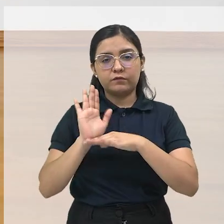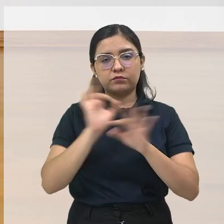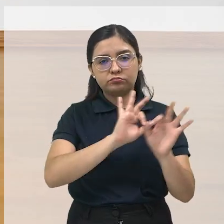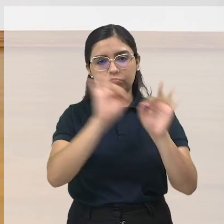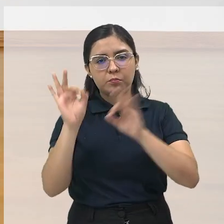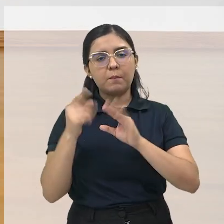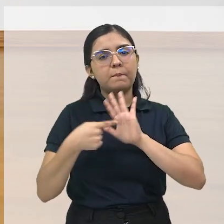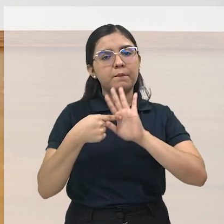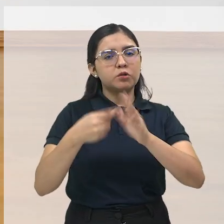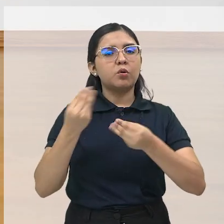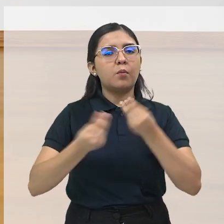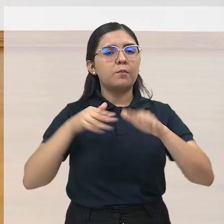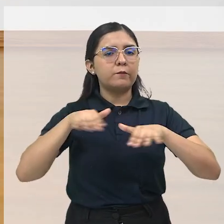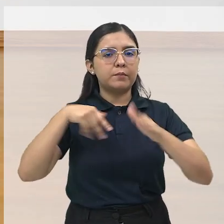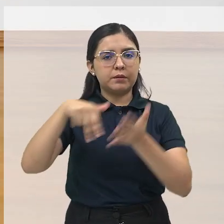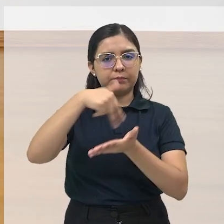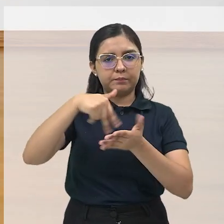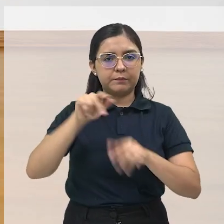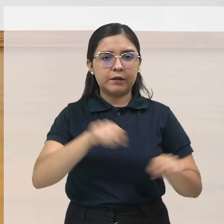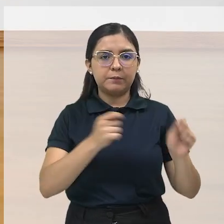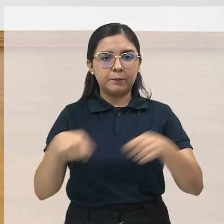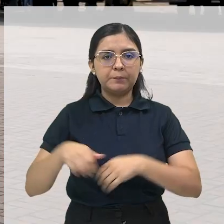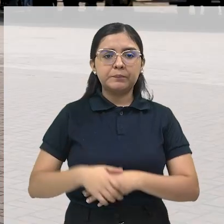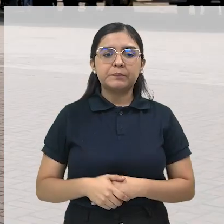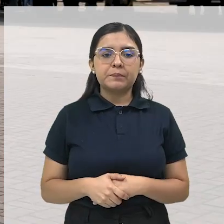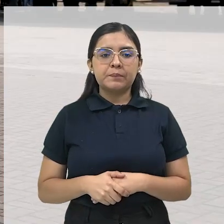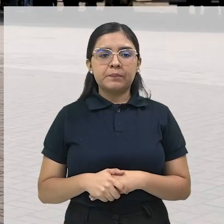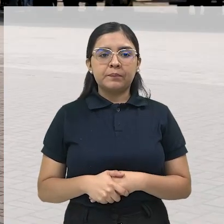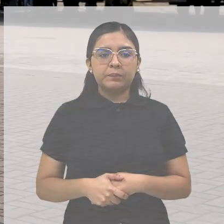um pouquinho de como é a movimentação do carimbó.